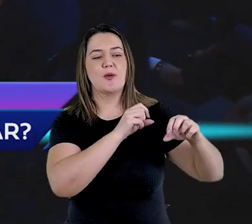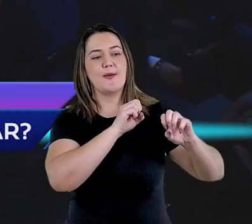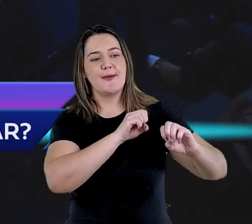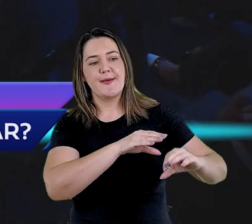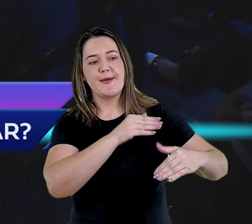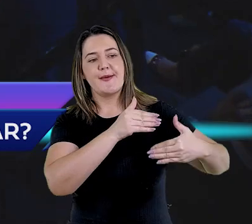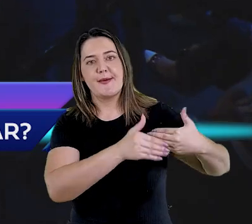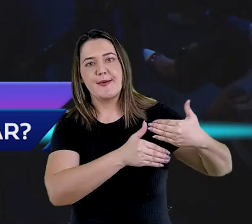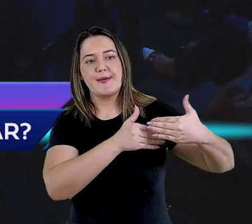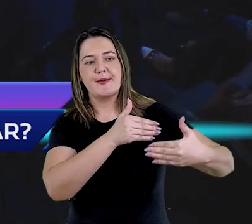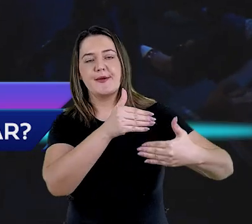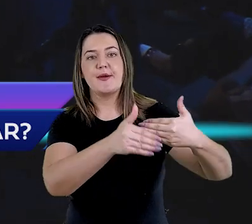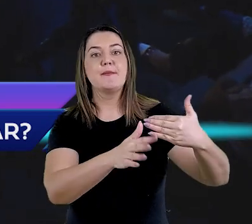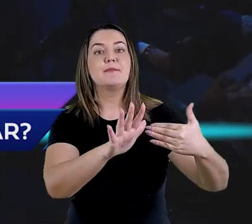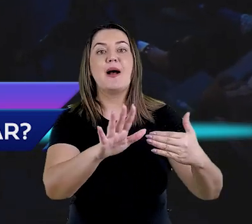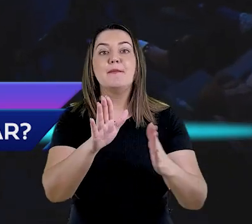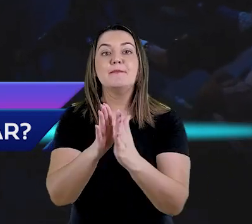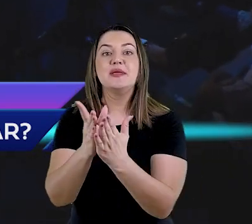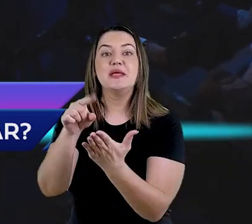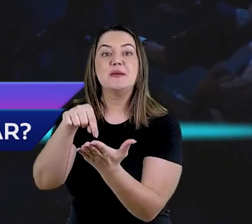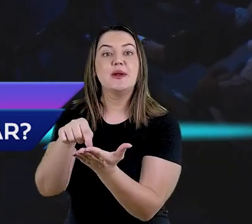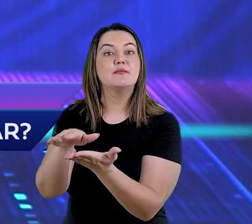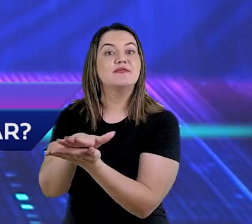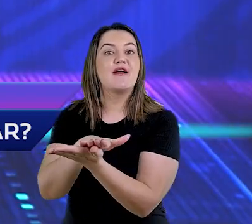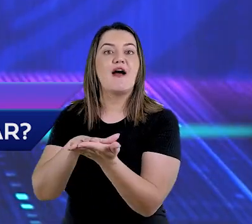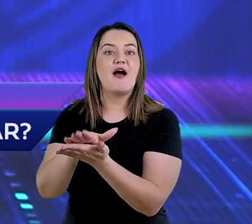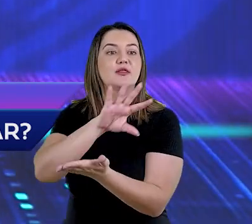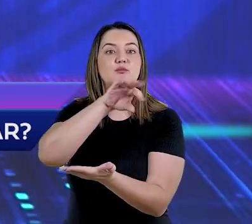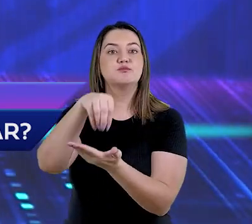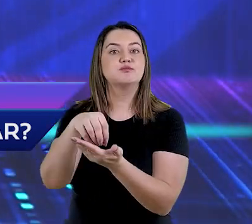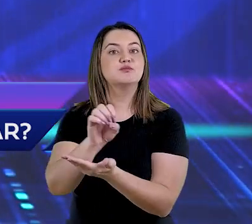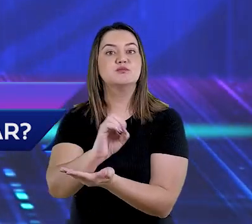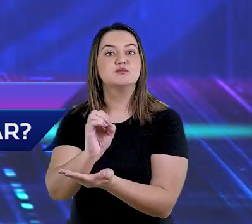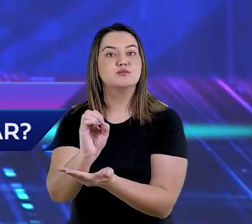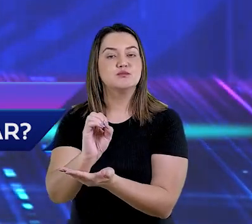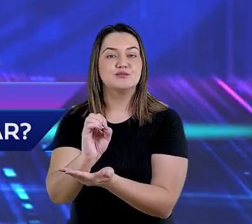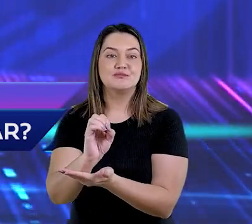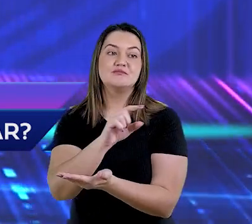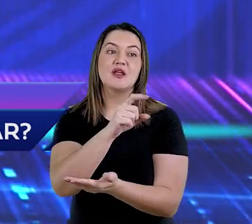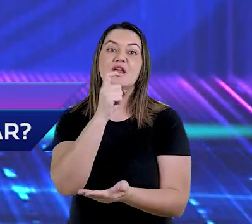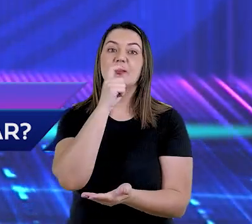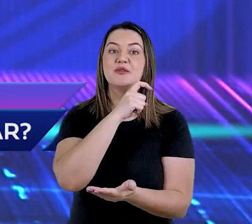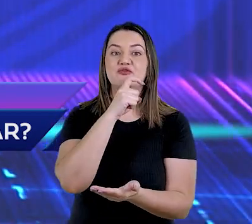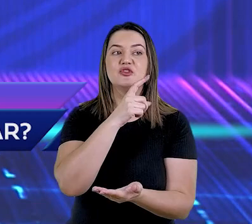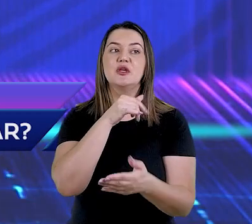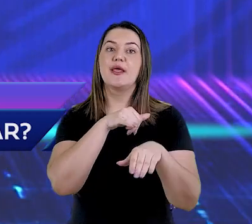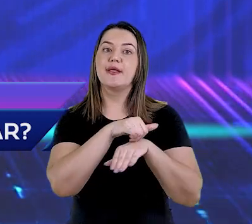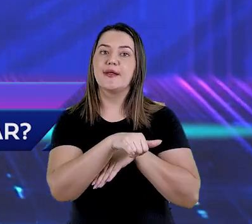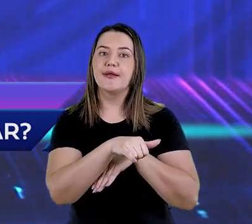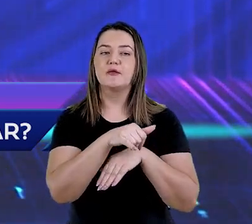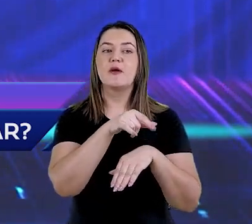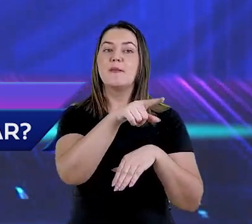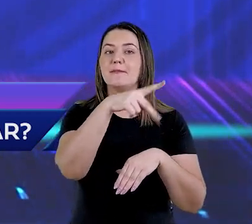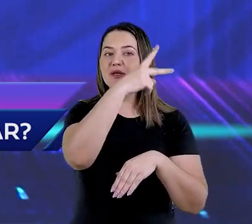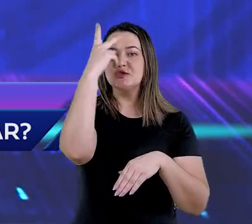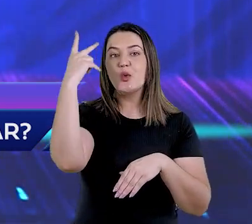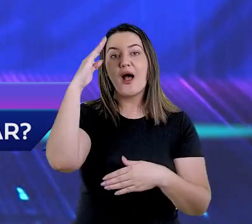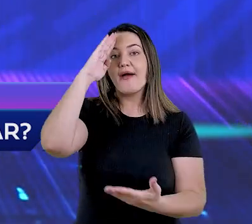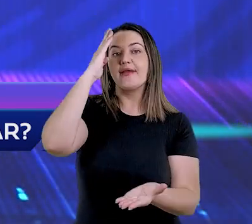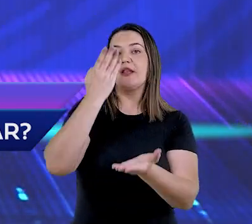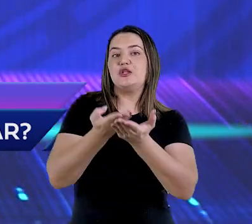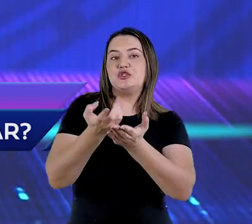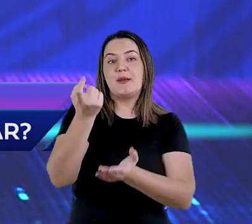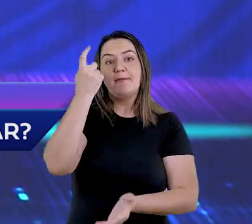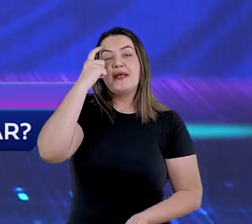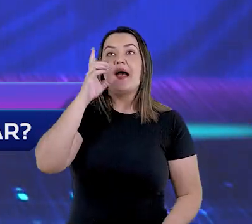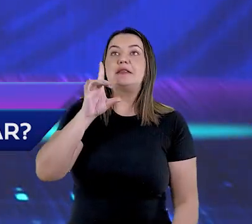para geração, mas que não tem respaldo nenhum na revelação. Para nós, o que vale é o que está na Bíblia. Para nós, o